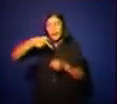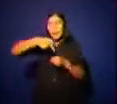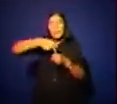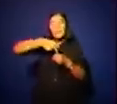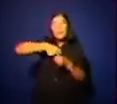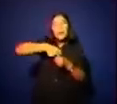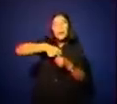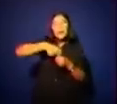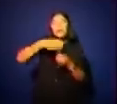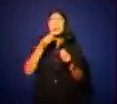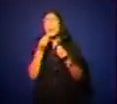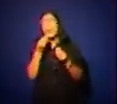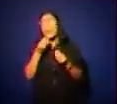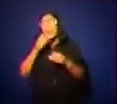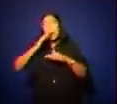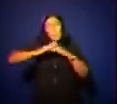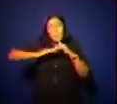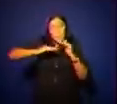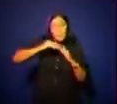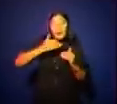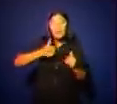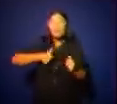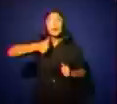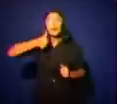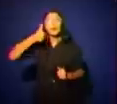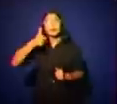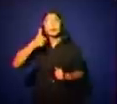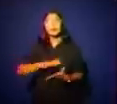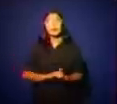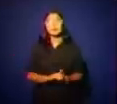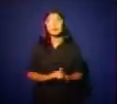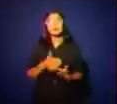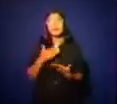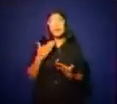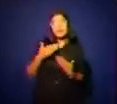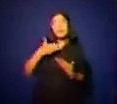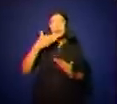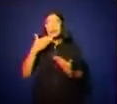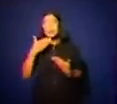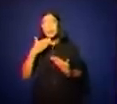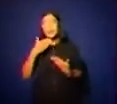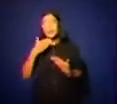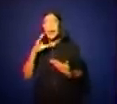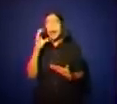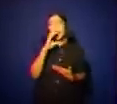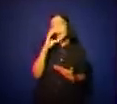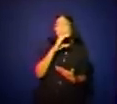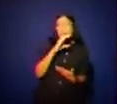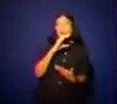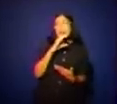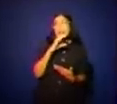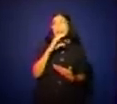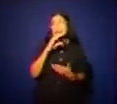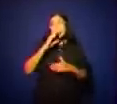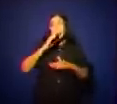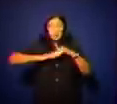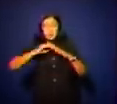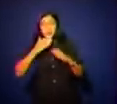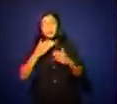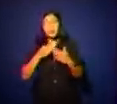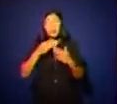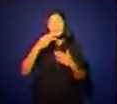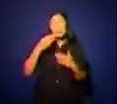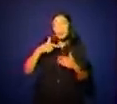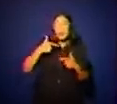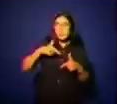questão é como ganhar eficiência e a eficiência ela tem uma relação de troca com a velocidade então se eu quero fazer um 3t Ou seja eu quero fazer uma coisa